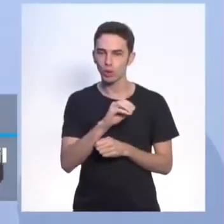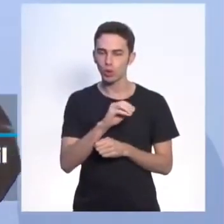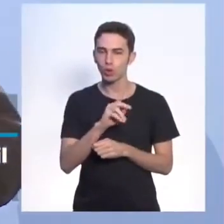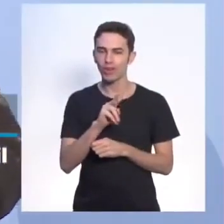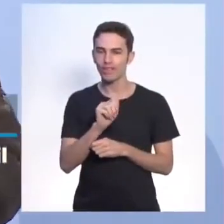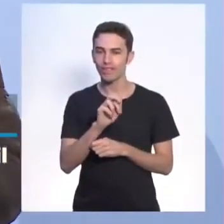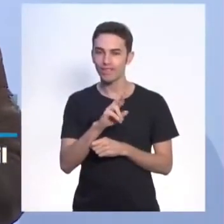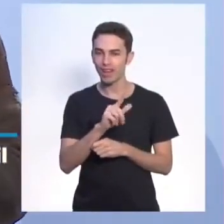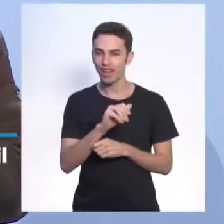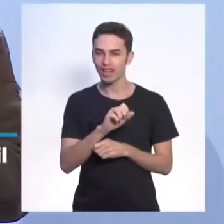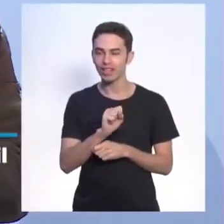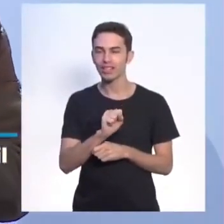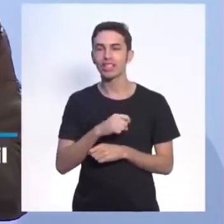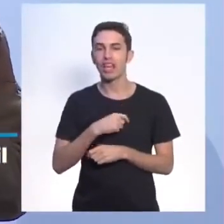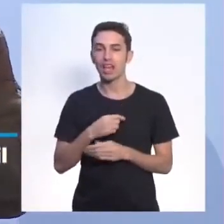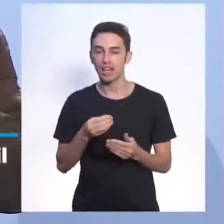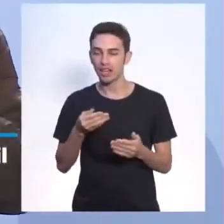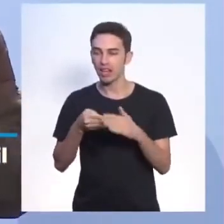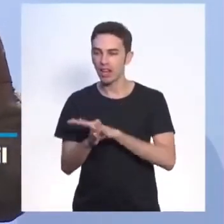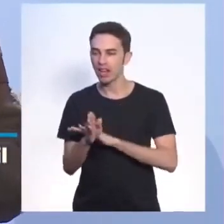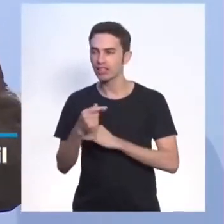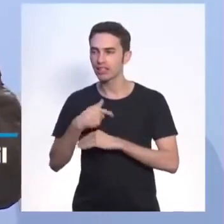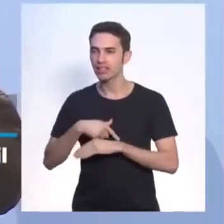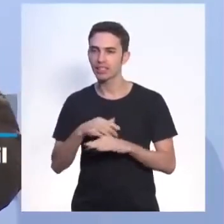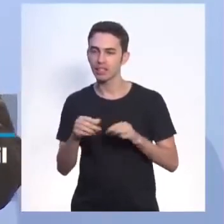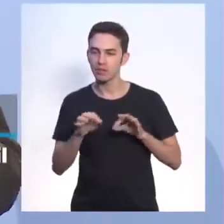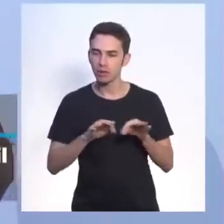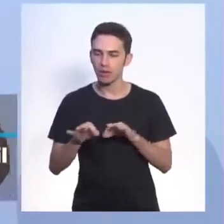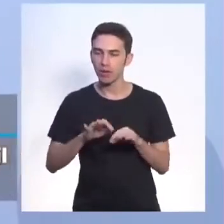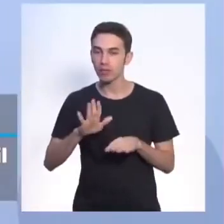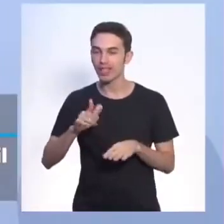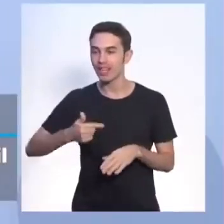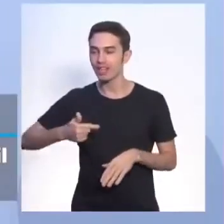poder quebrar essa estrutura, mas o seu vice, João